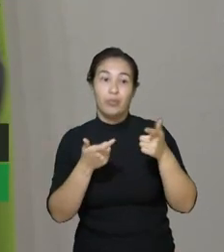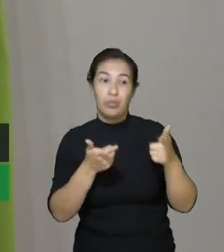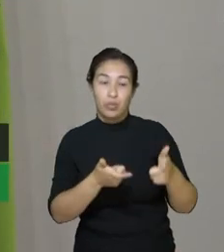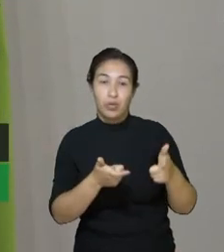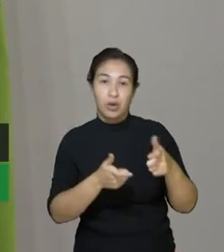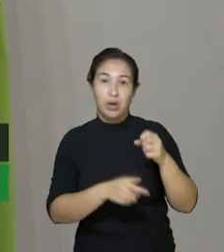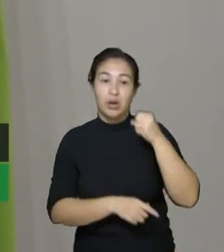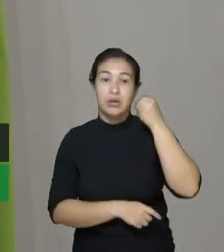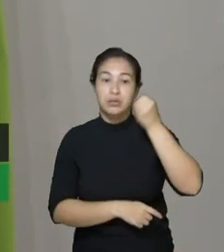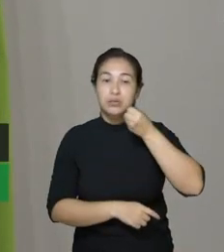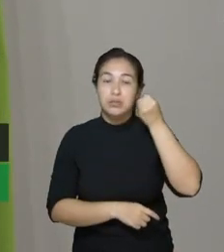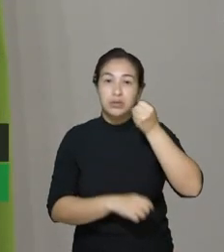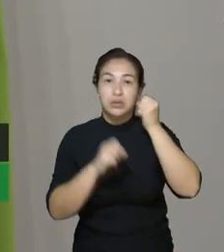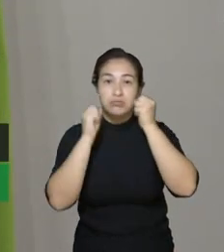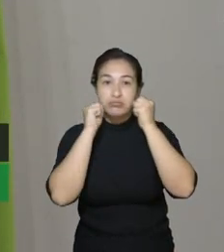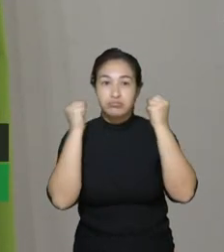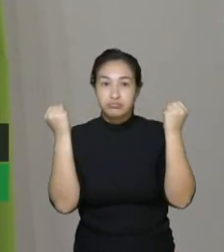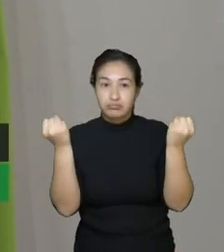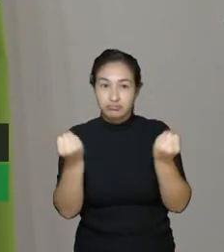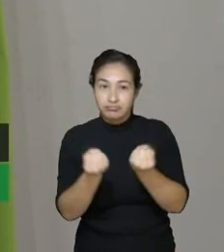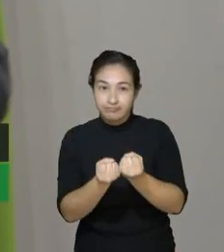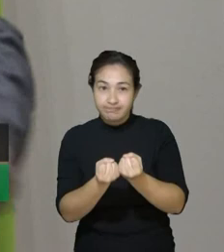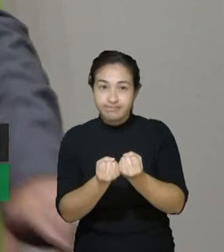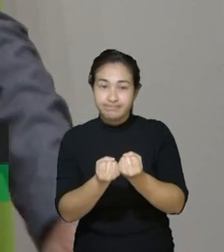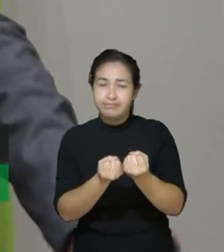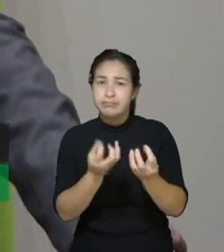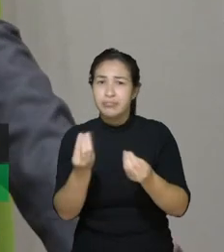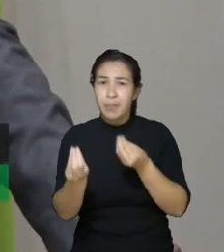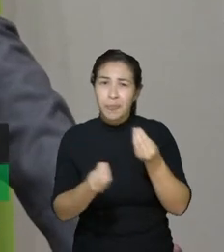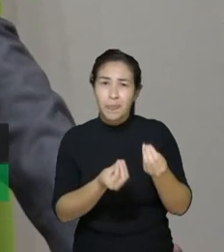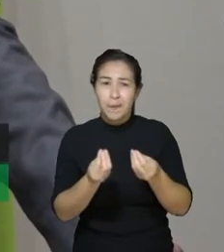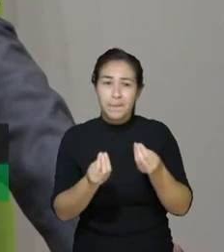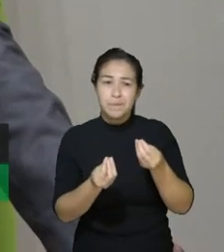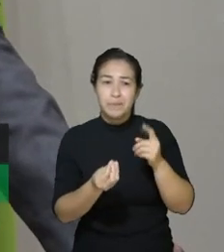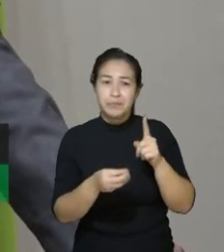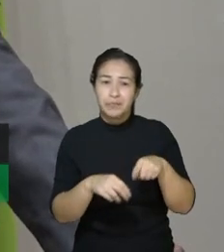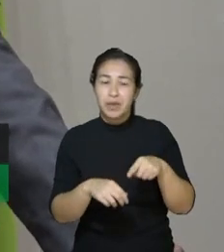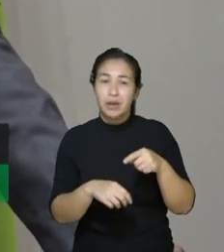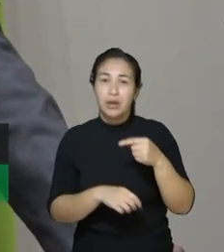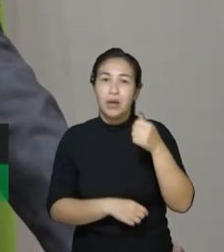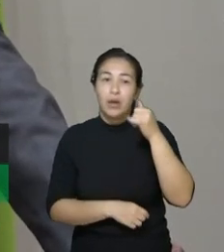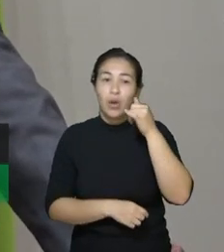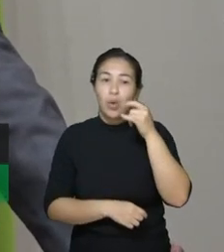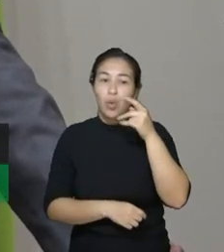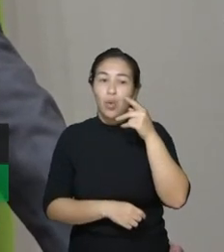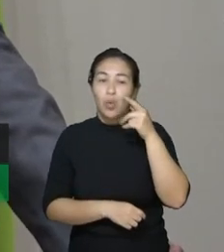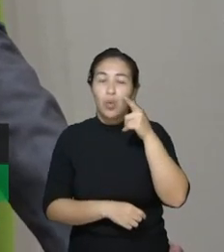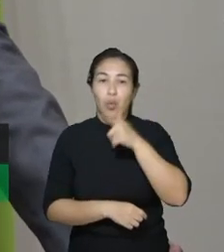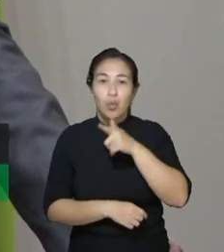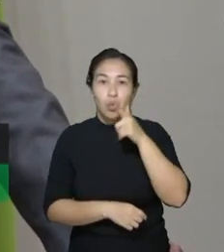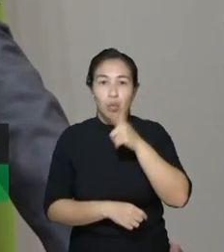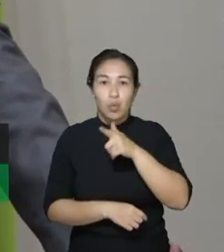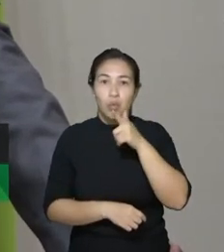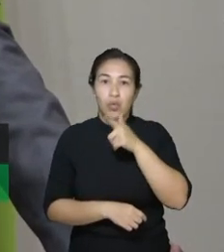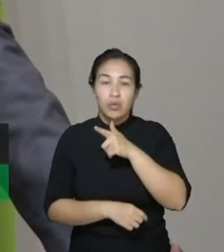seminário. E foi uma grande oportunidade que eu recebi. Assim,